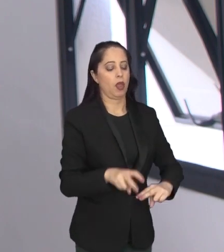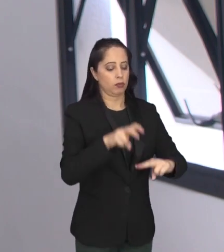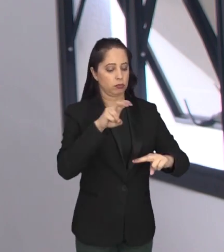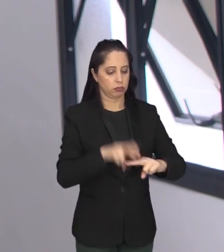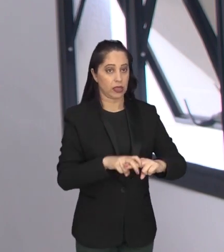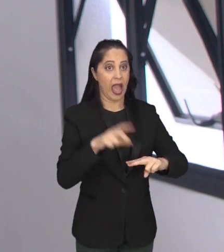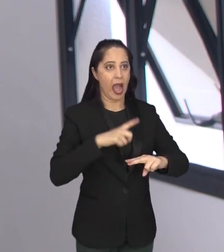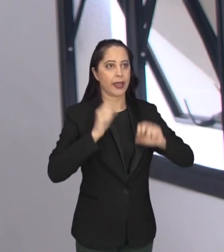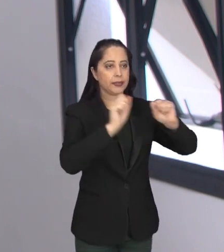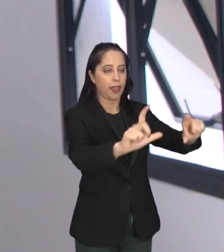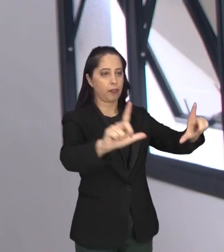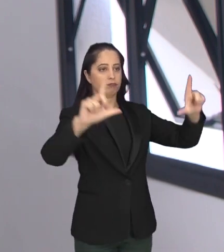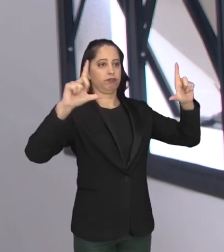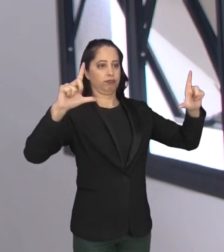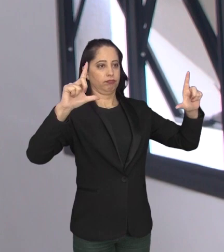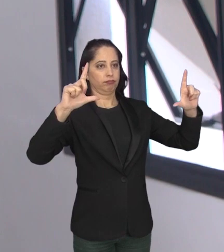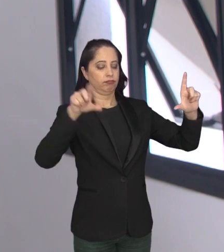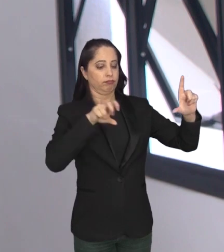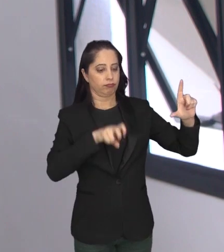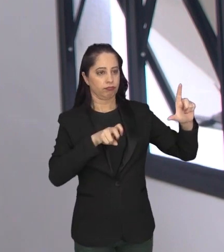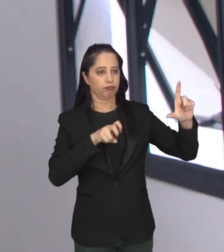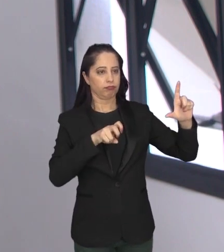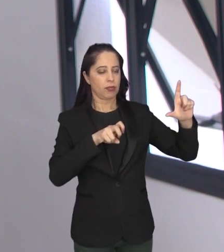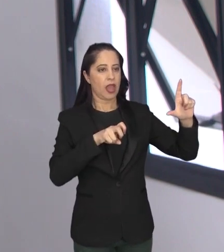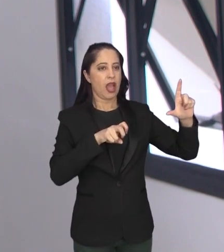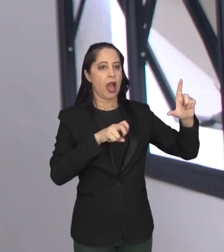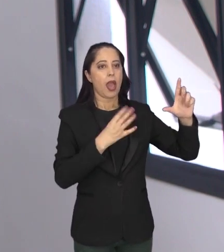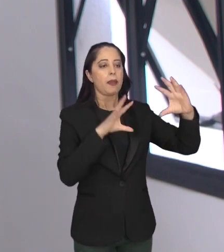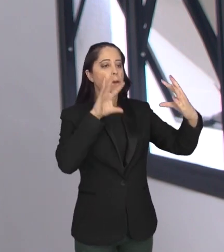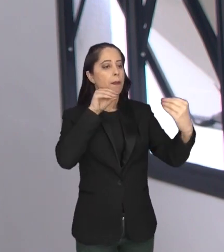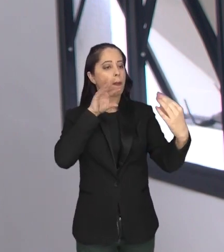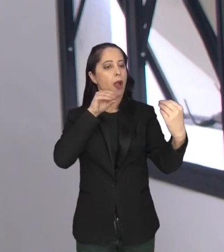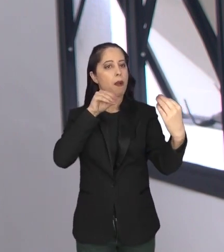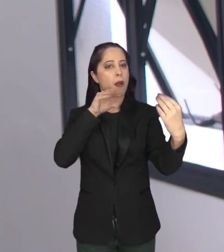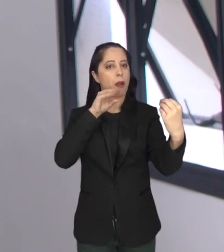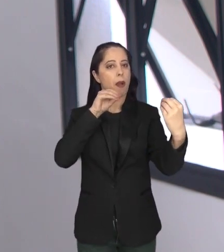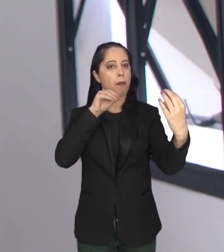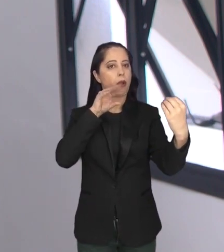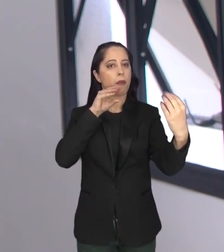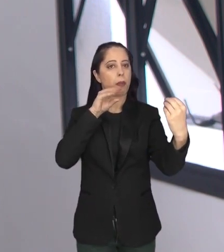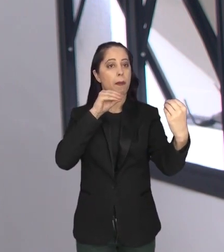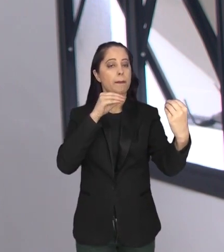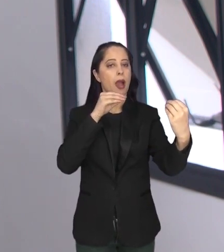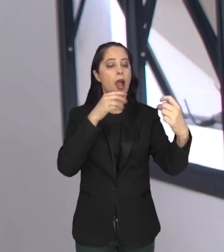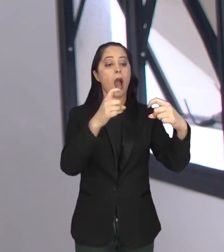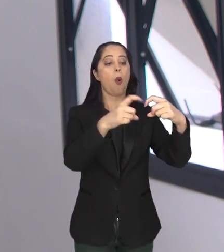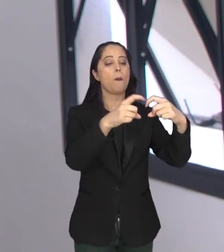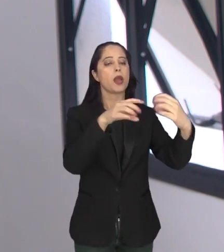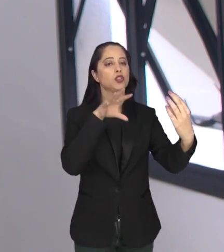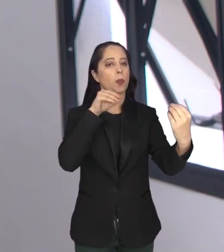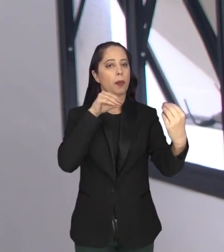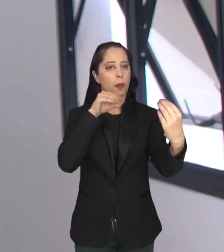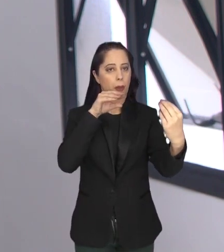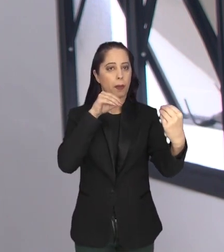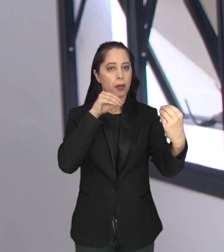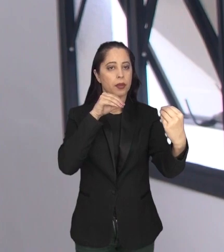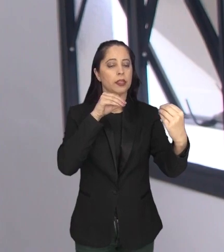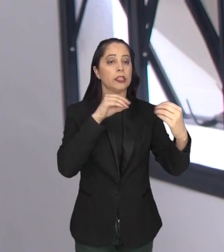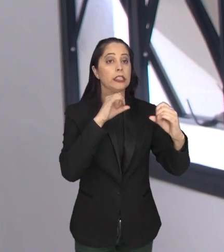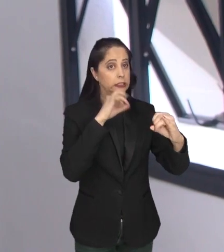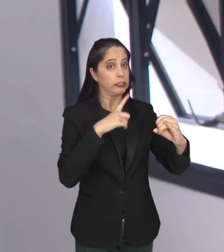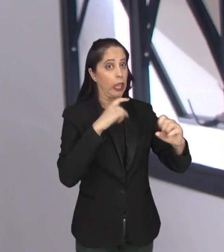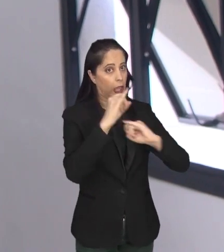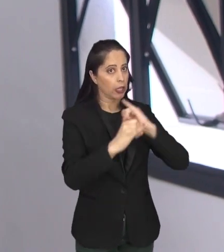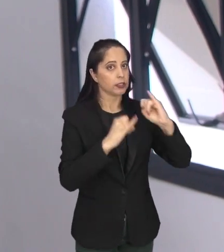frente para uma TV, né? E aí nessa TV ela está ligada à internet,